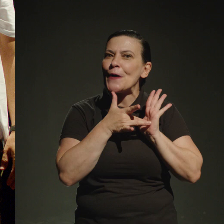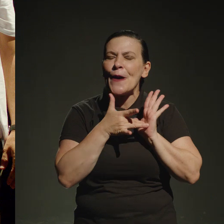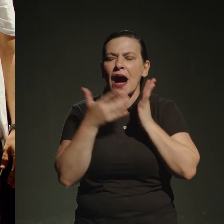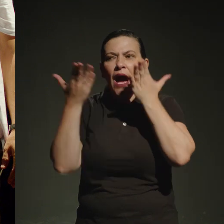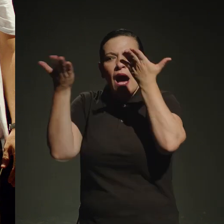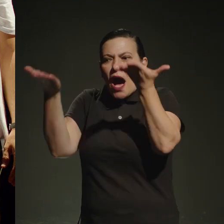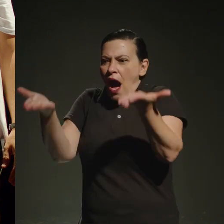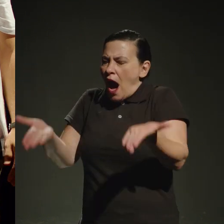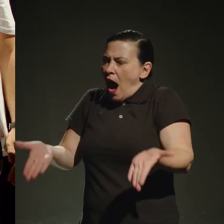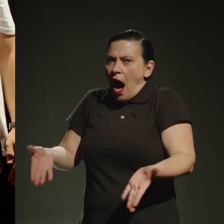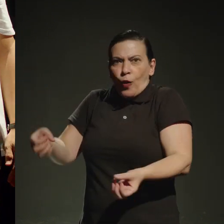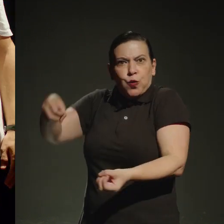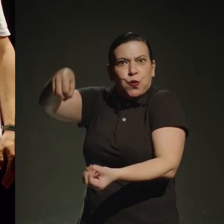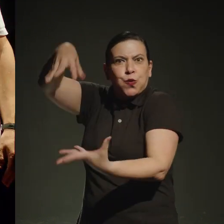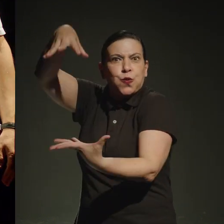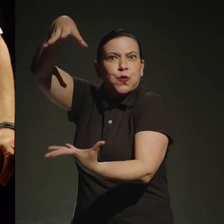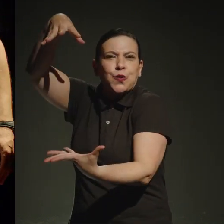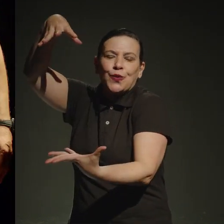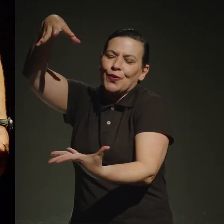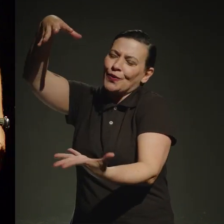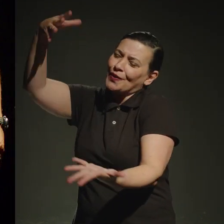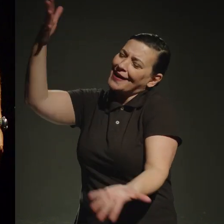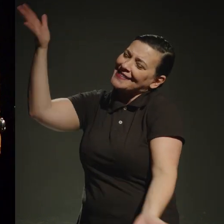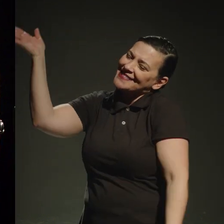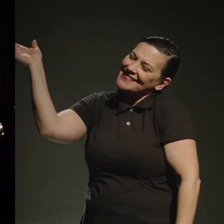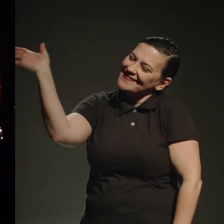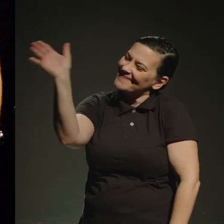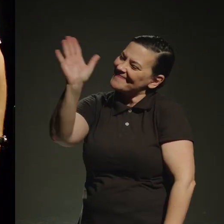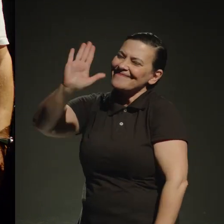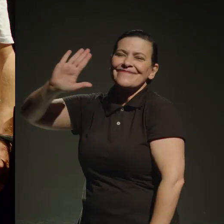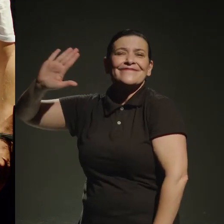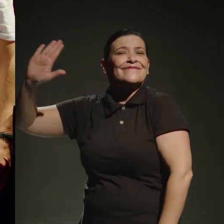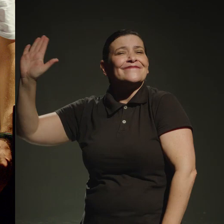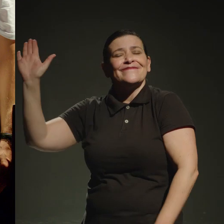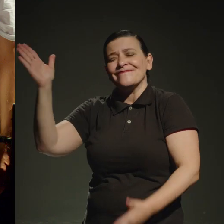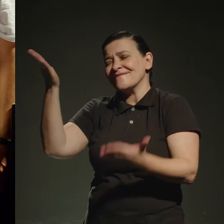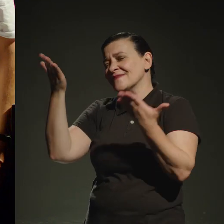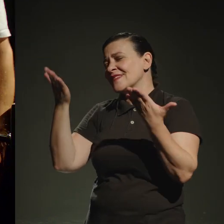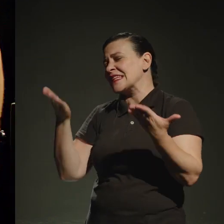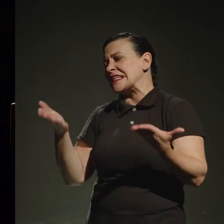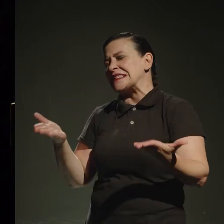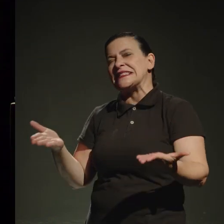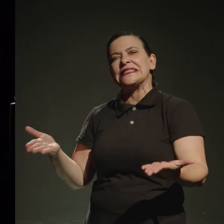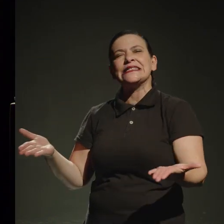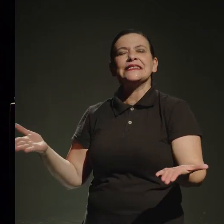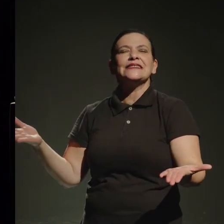dorso. Detente, pois, a Limária, que aqui estremeço.